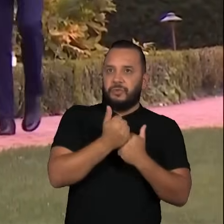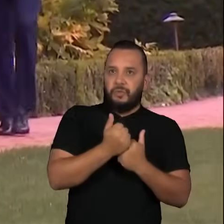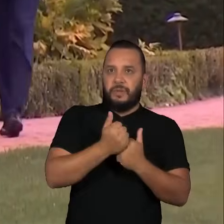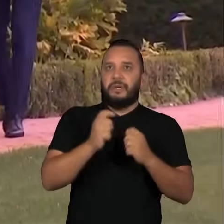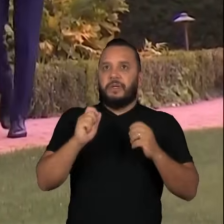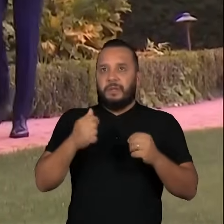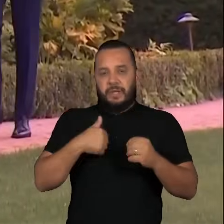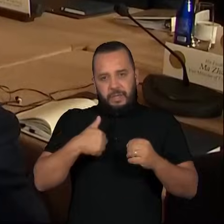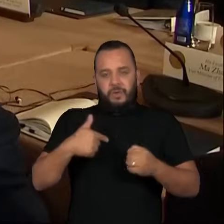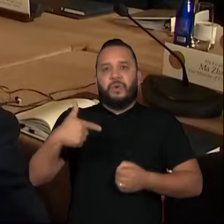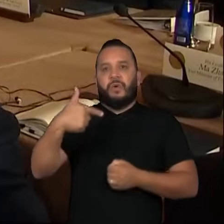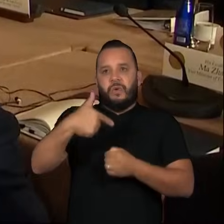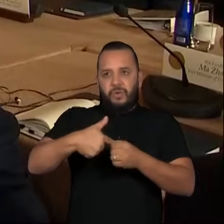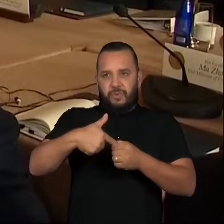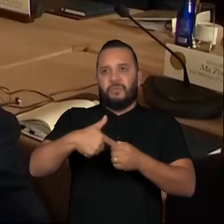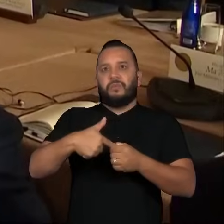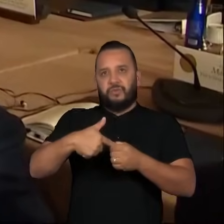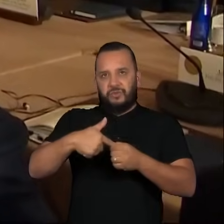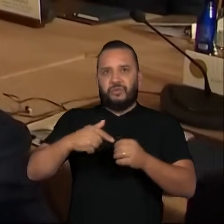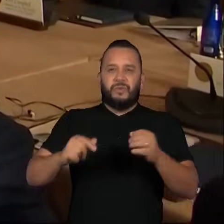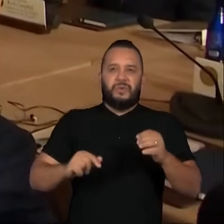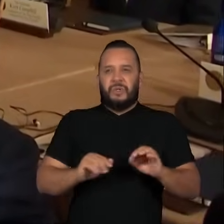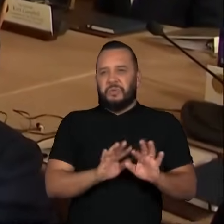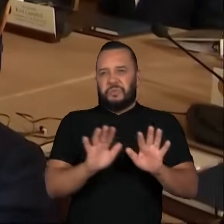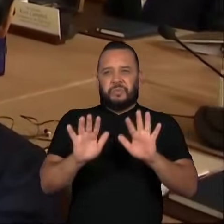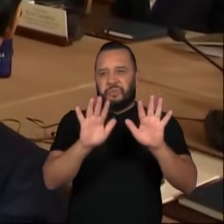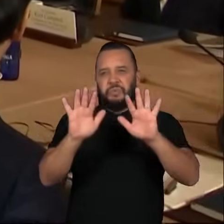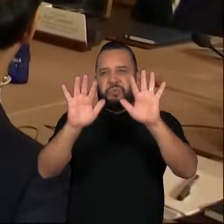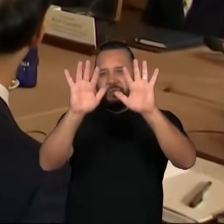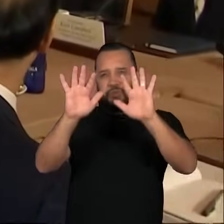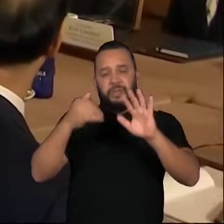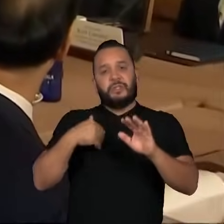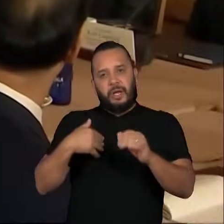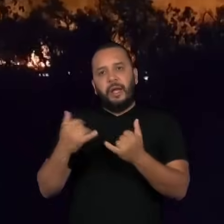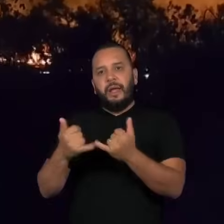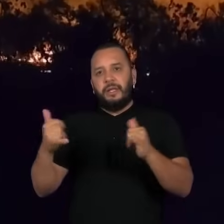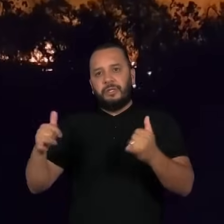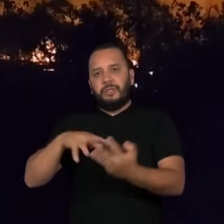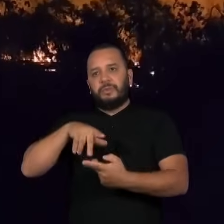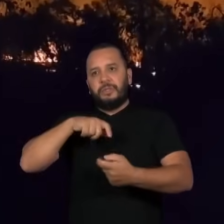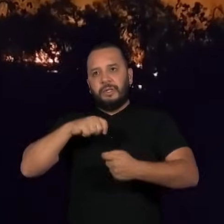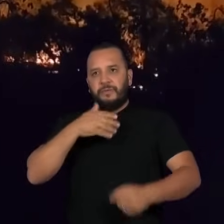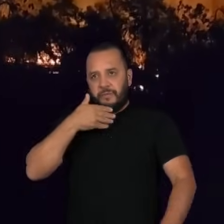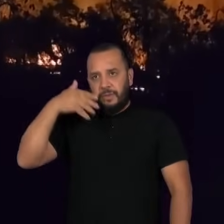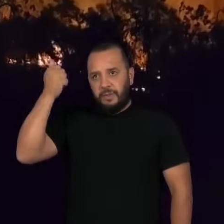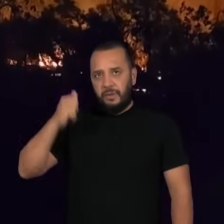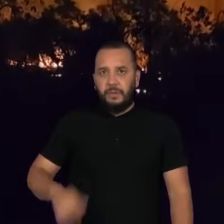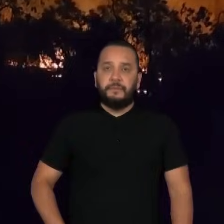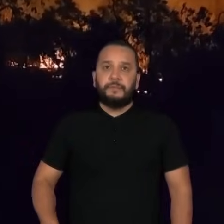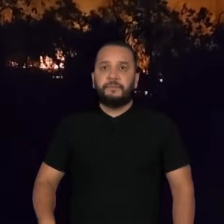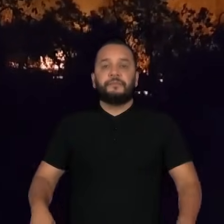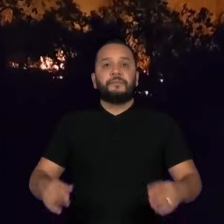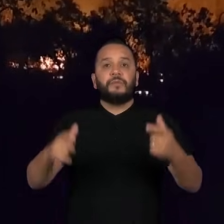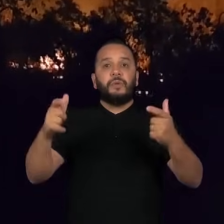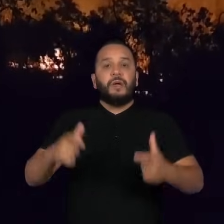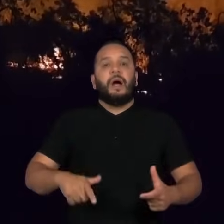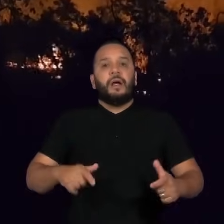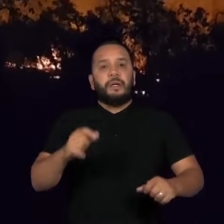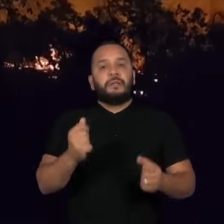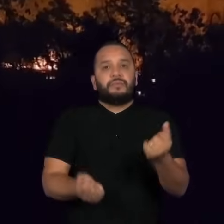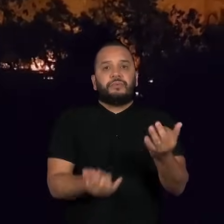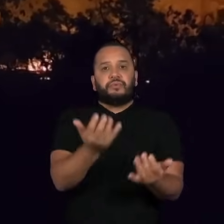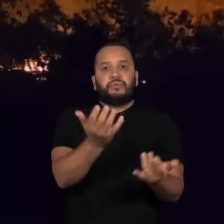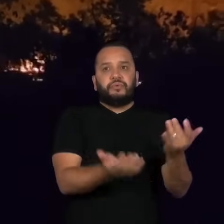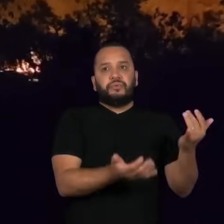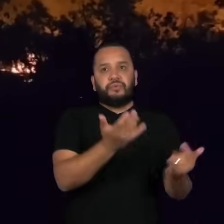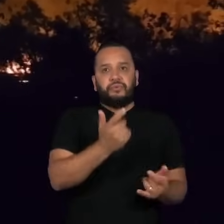combustíveis fósseis e aumentar as energias renováveis. Os focos de incêndios no Pantanal